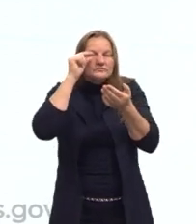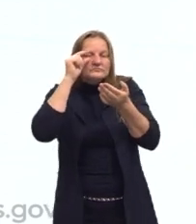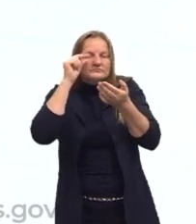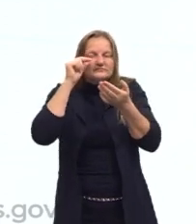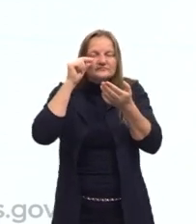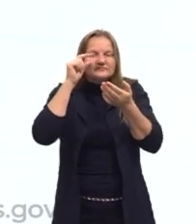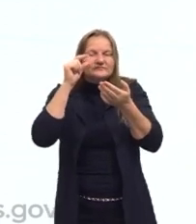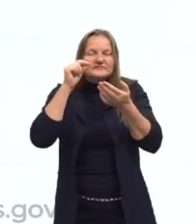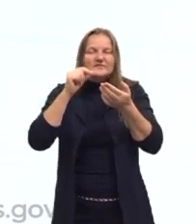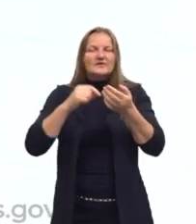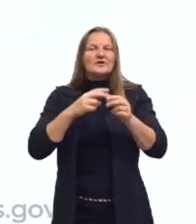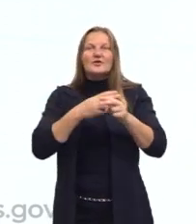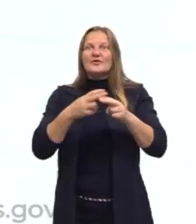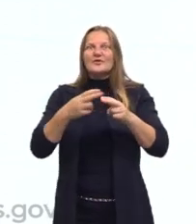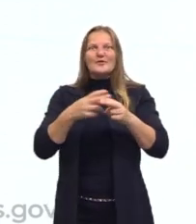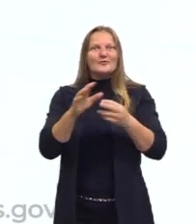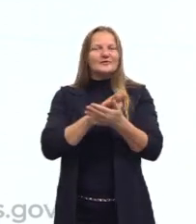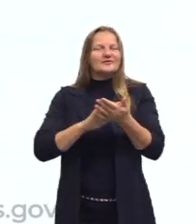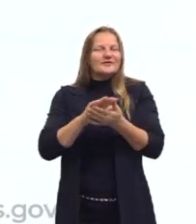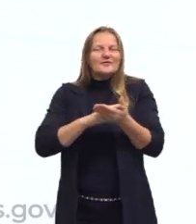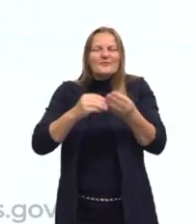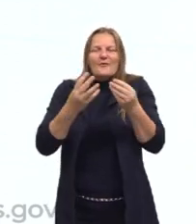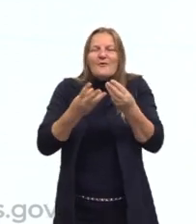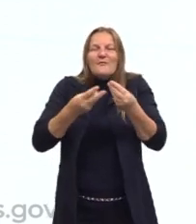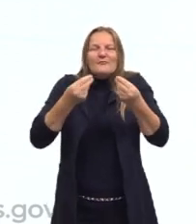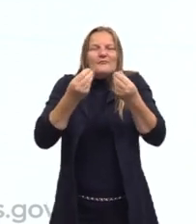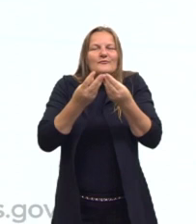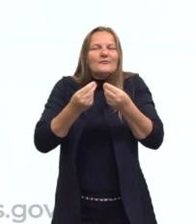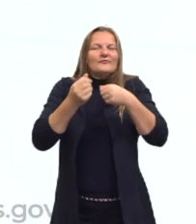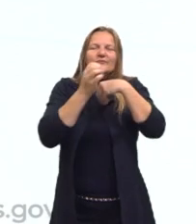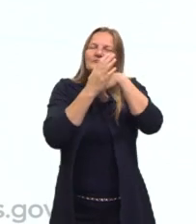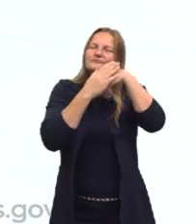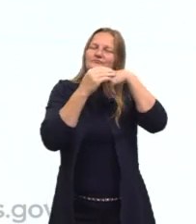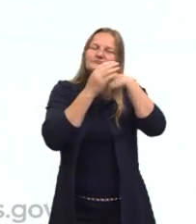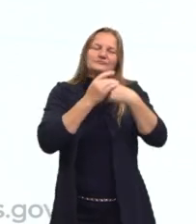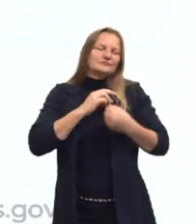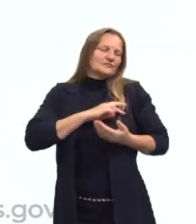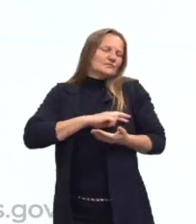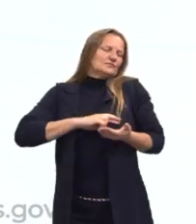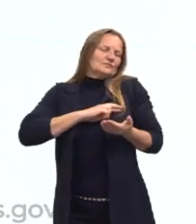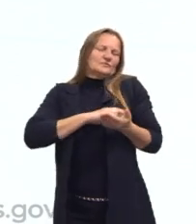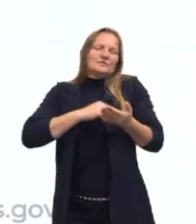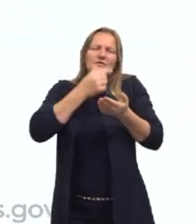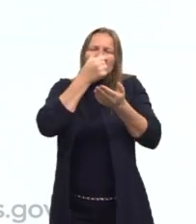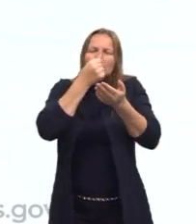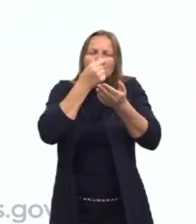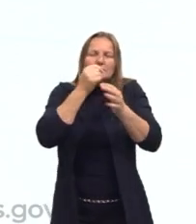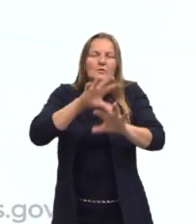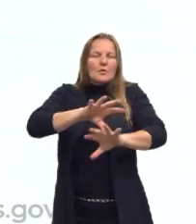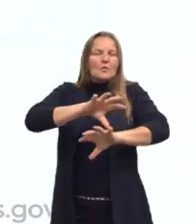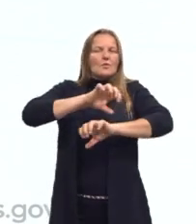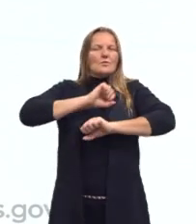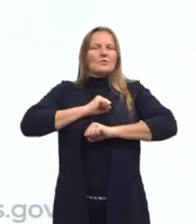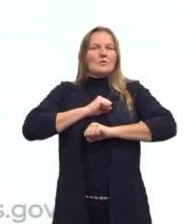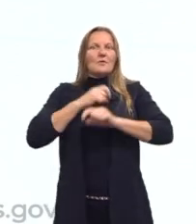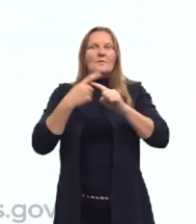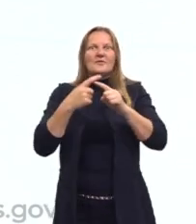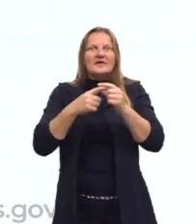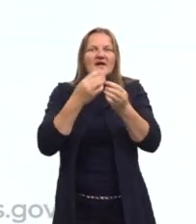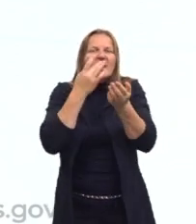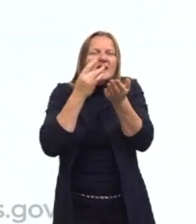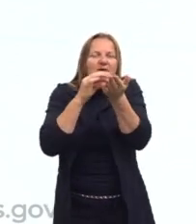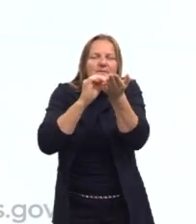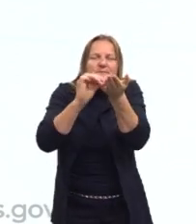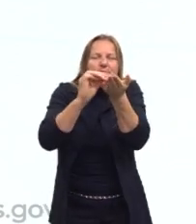colisenta neutra, mas a espuma, a gentileza, a gripe, o contágio, porque a saliva